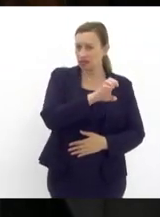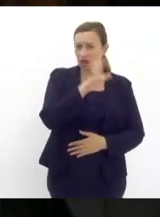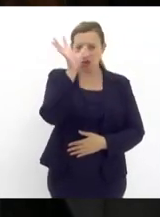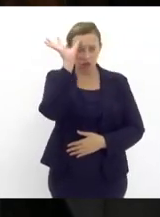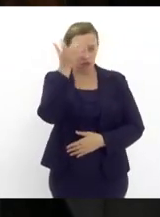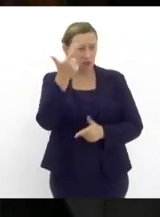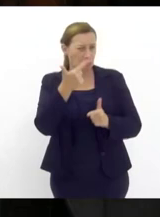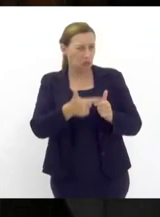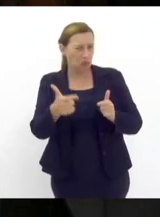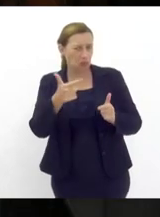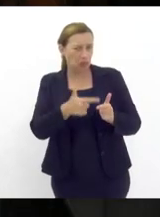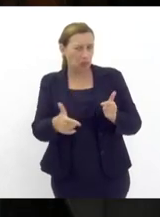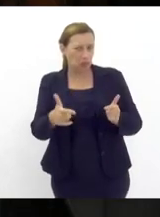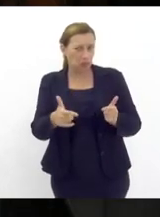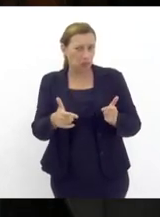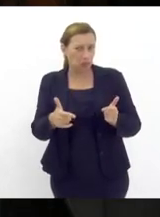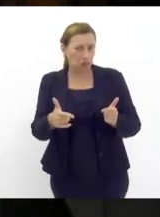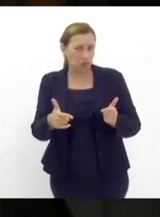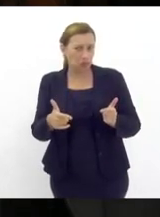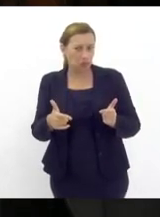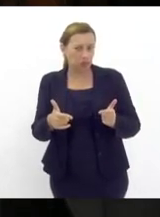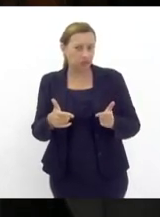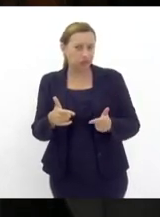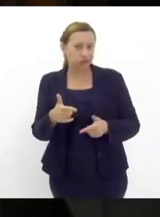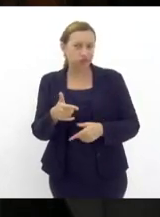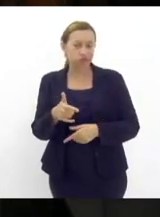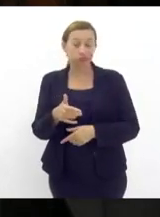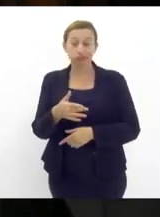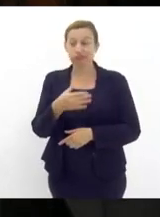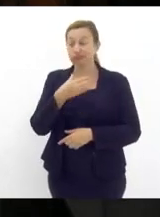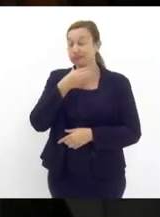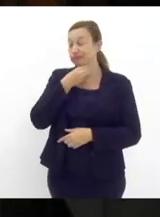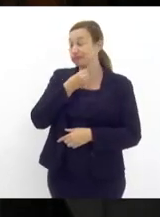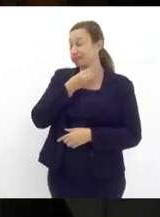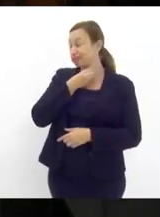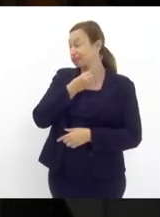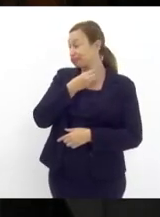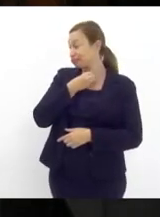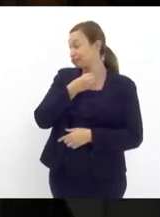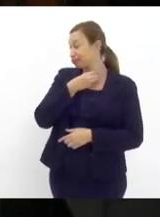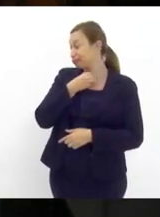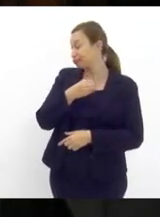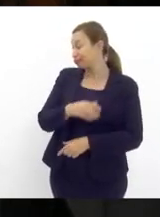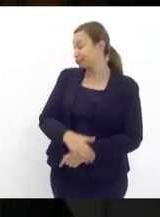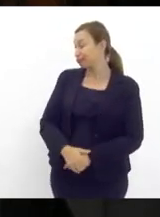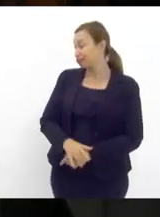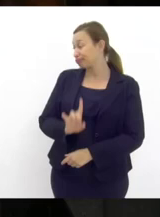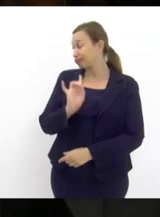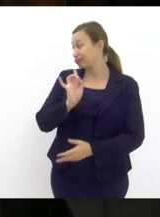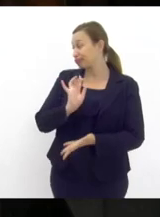Isto é um blefe isto não é verdade